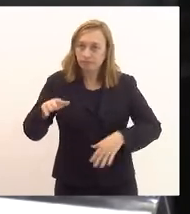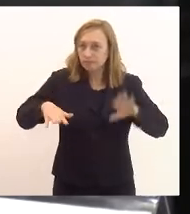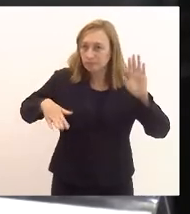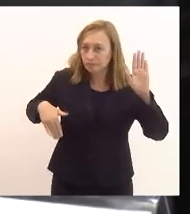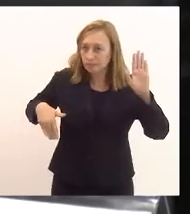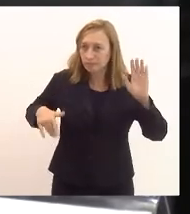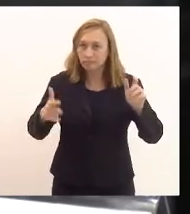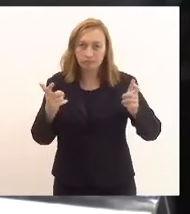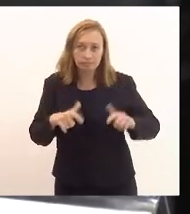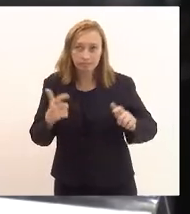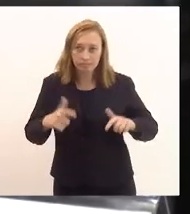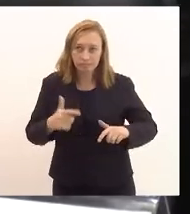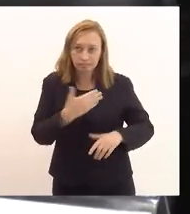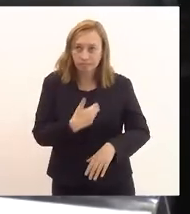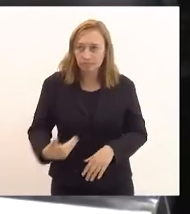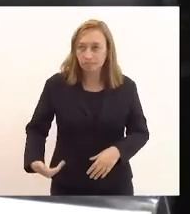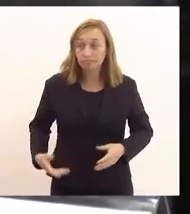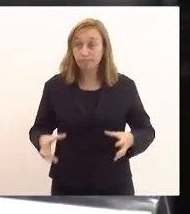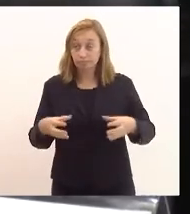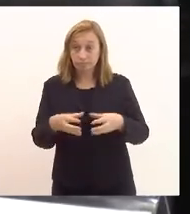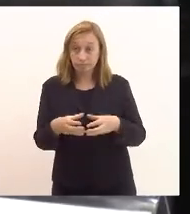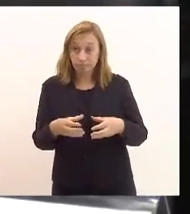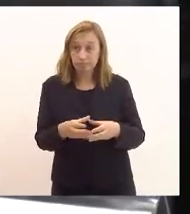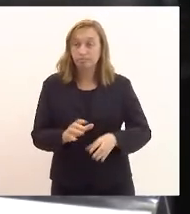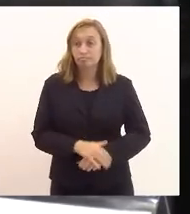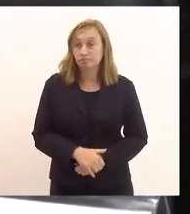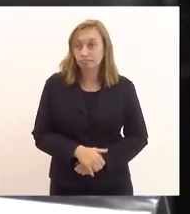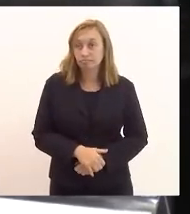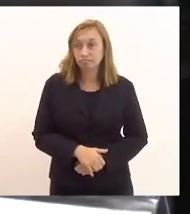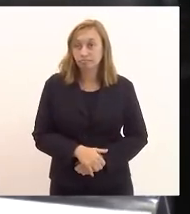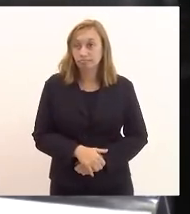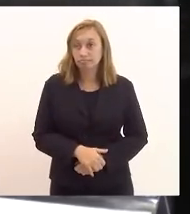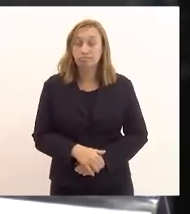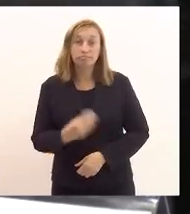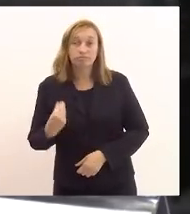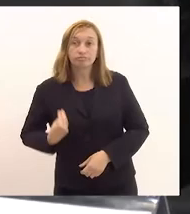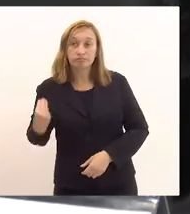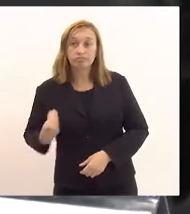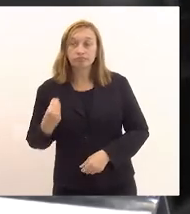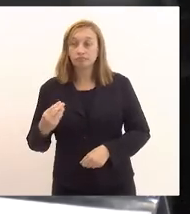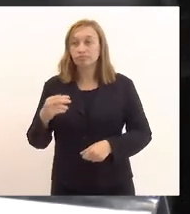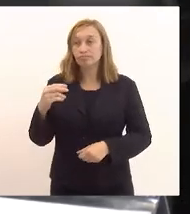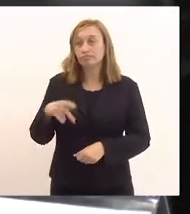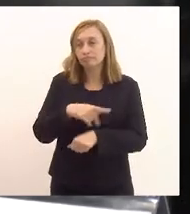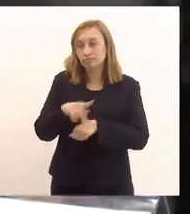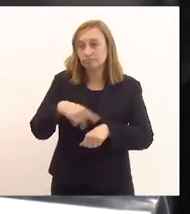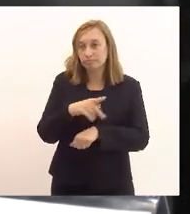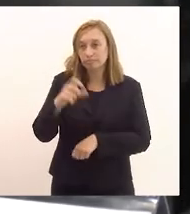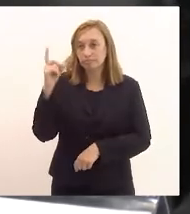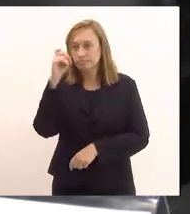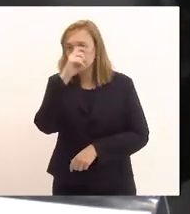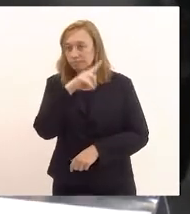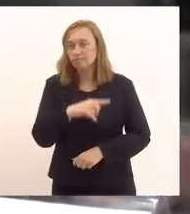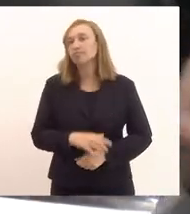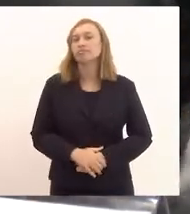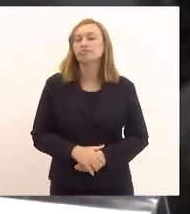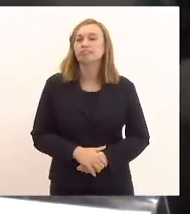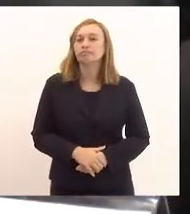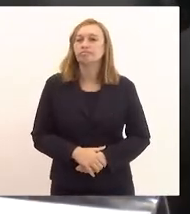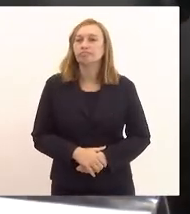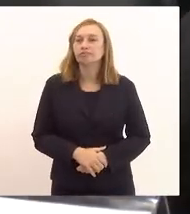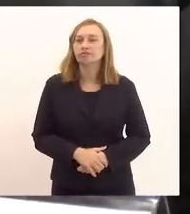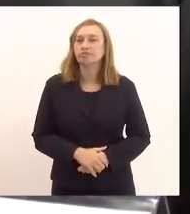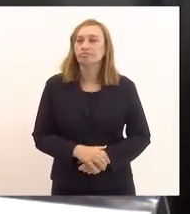lugar público e coletivo a gente vive num país de proporções continentais com